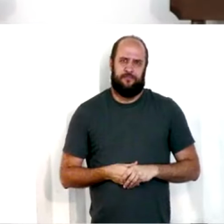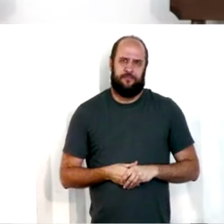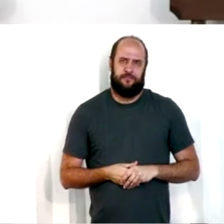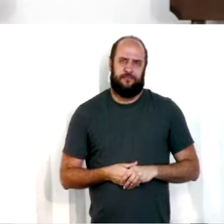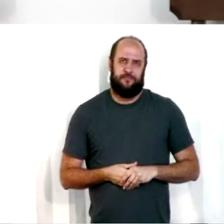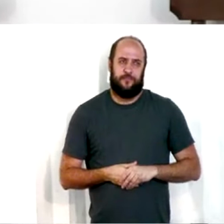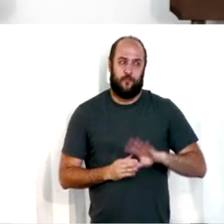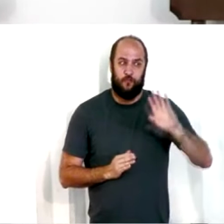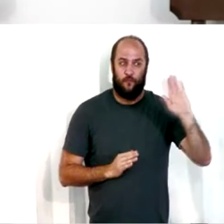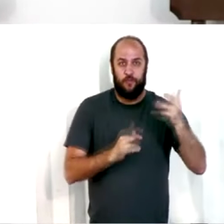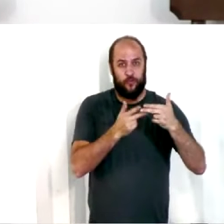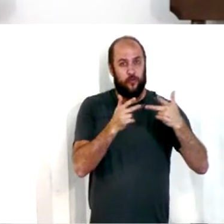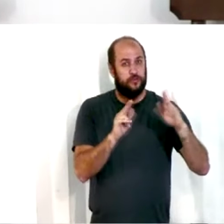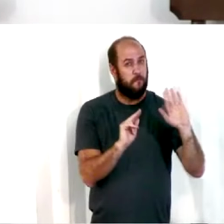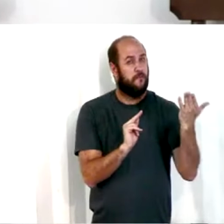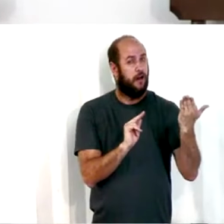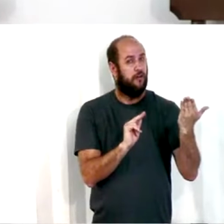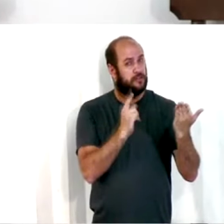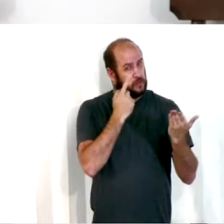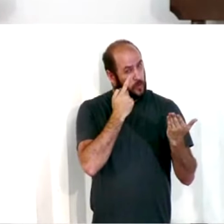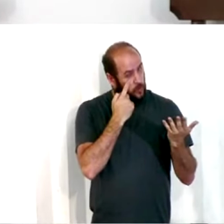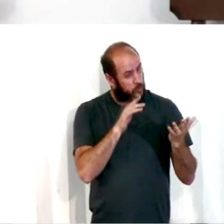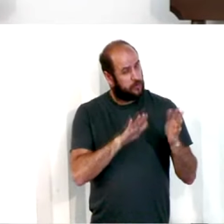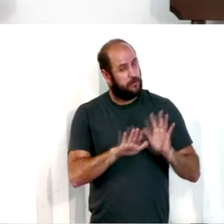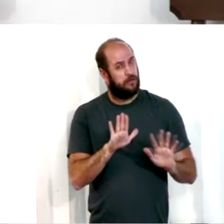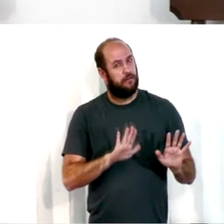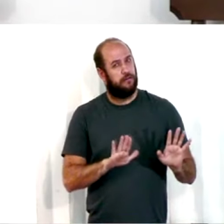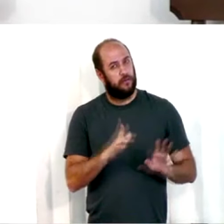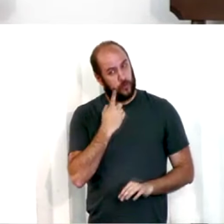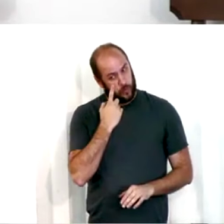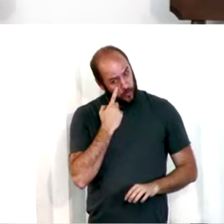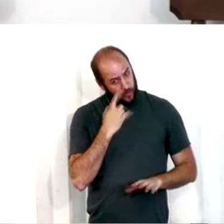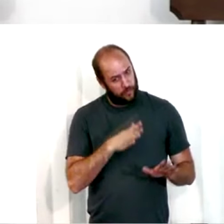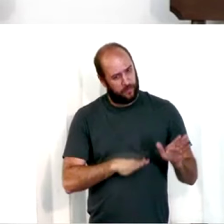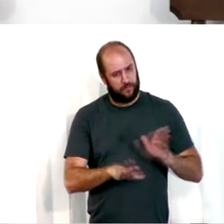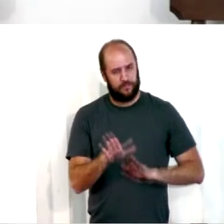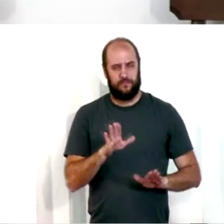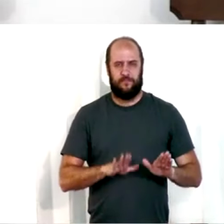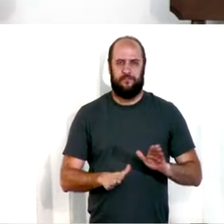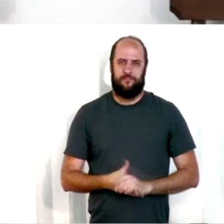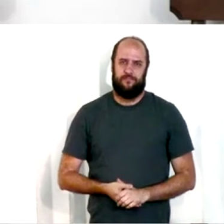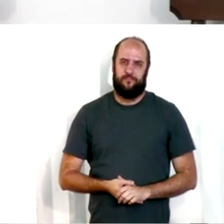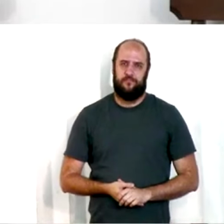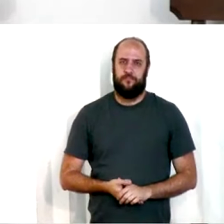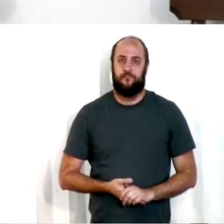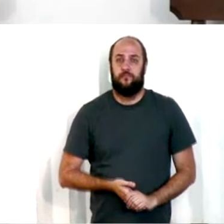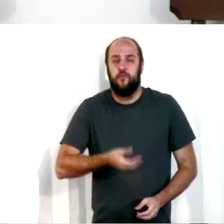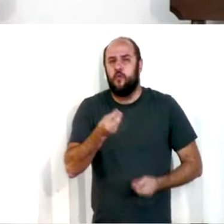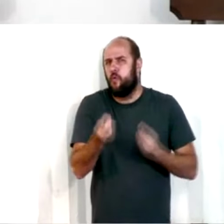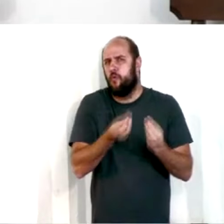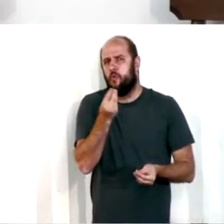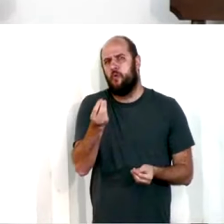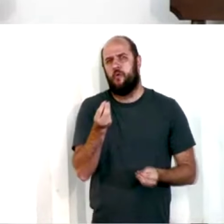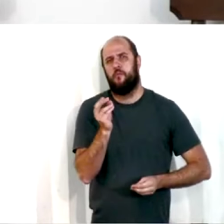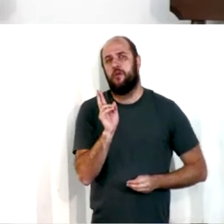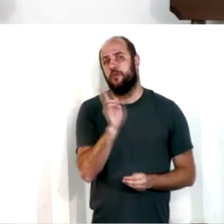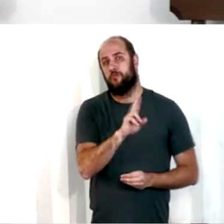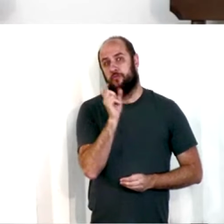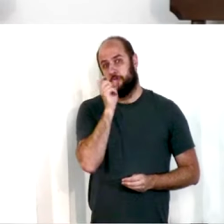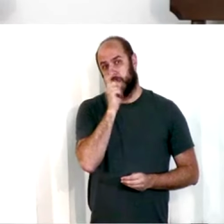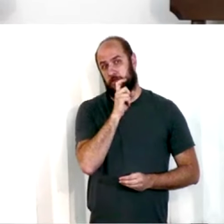Cristo. Cuidado, esse é o mais perigoso. Qual é o melhor remédio contra a mentira?